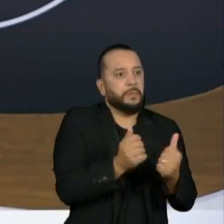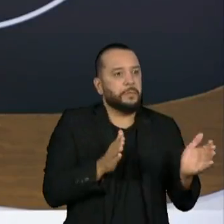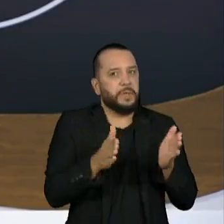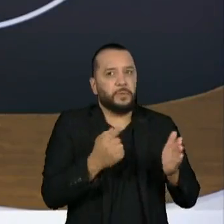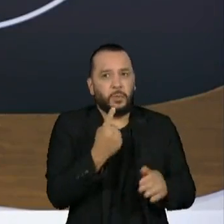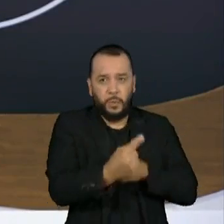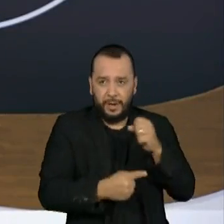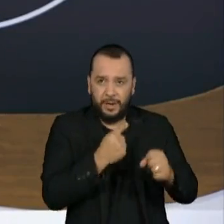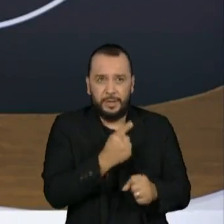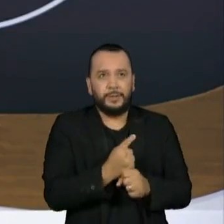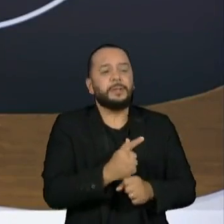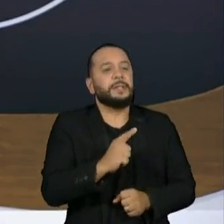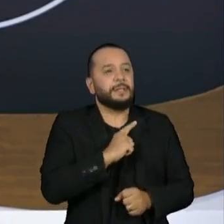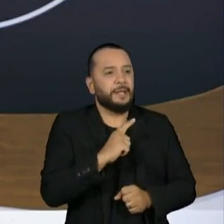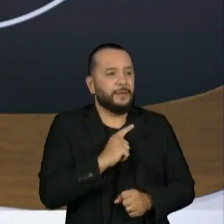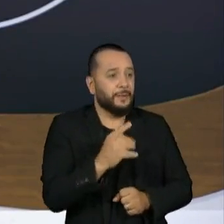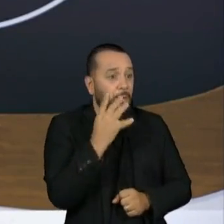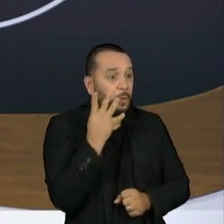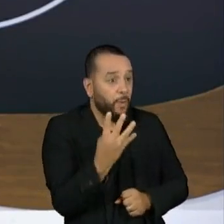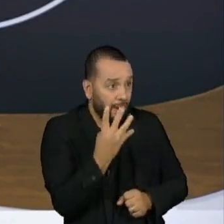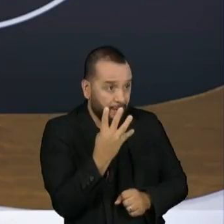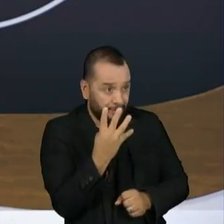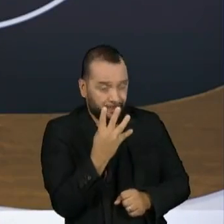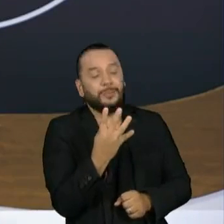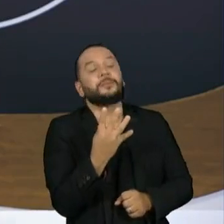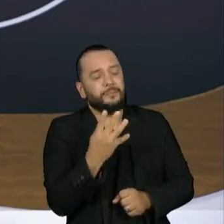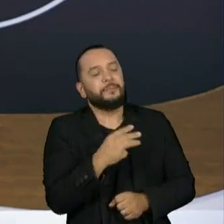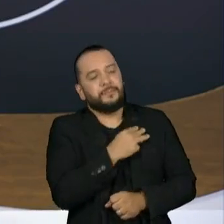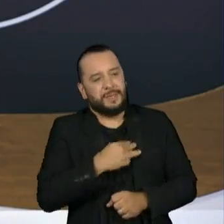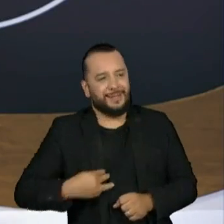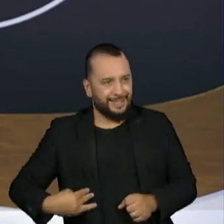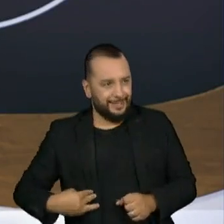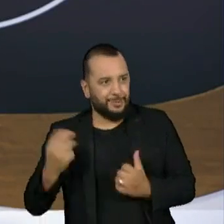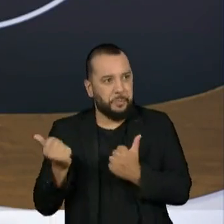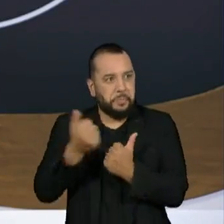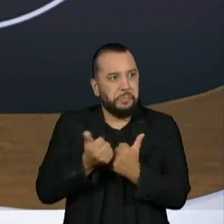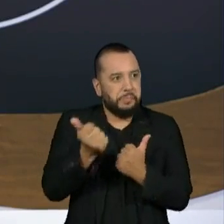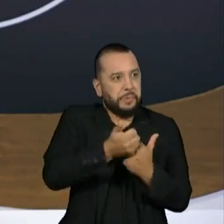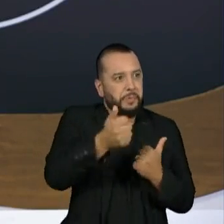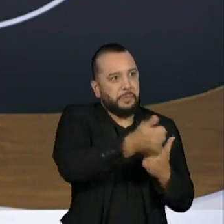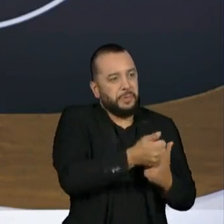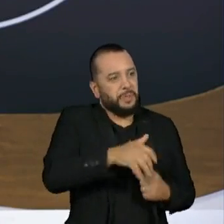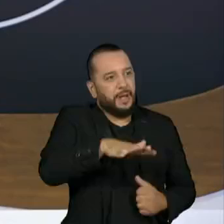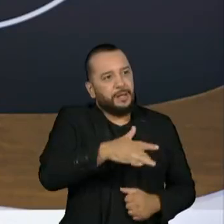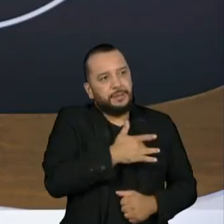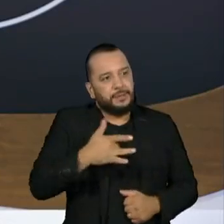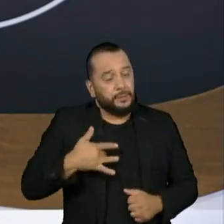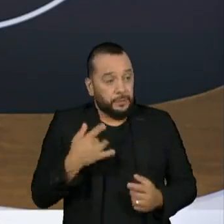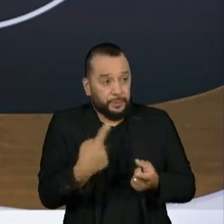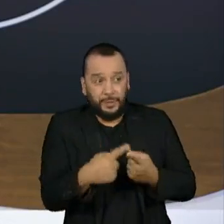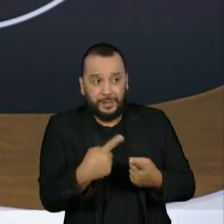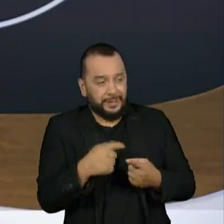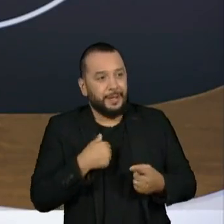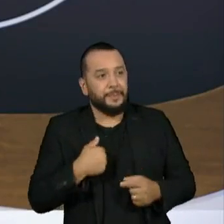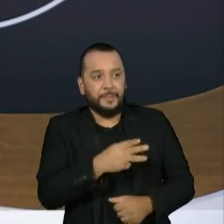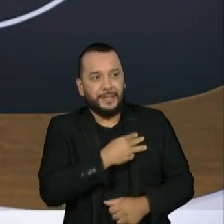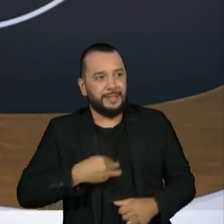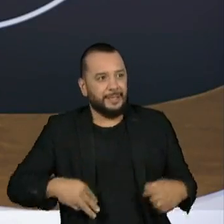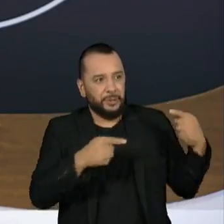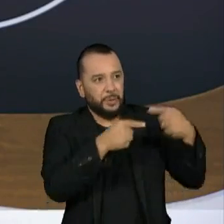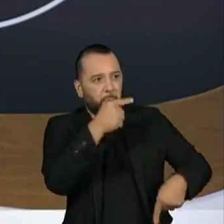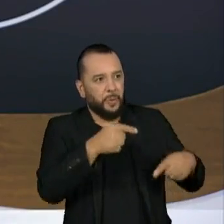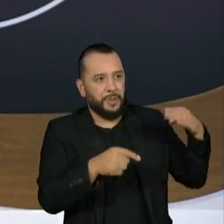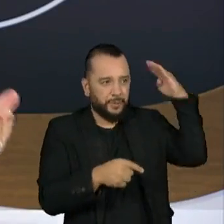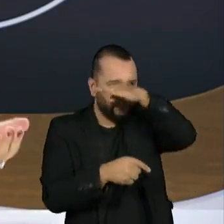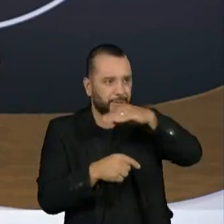4 ministros da Saúde, porque nenhum deles, os anteriores, se encaixava exatamente no que o